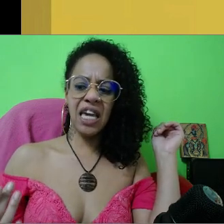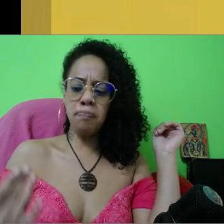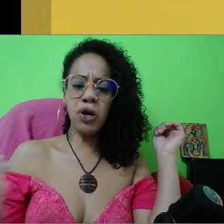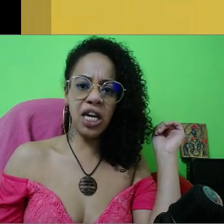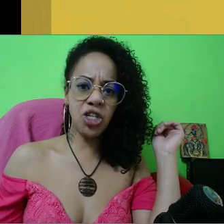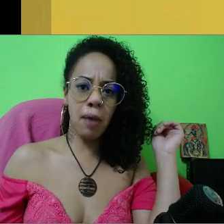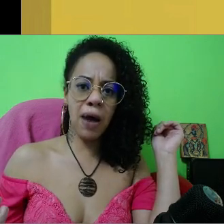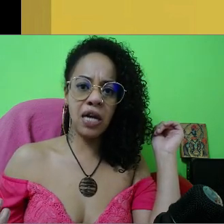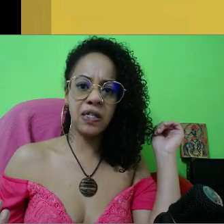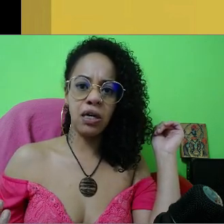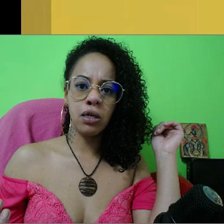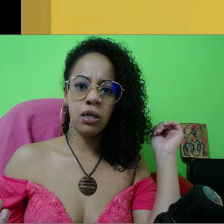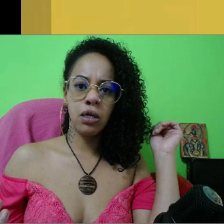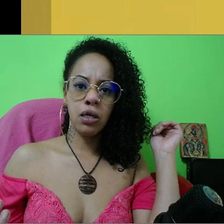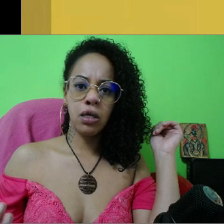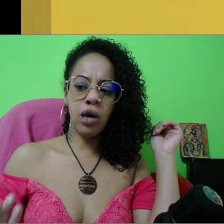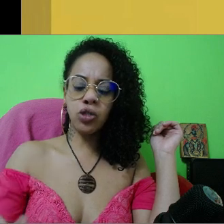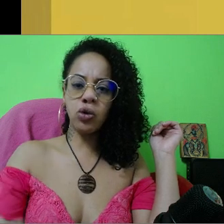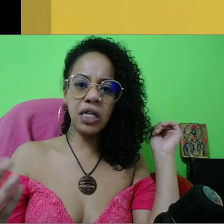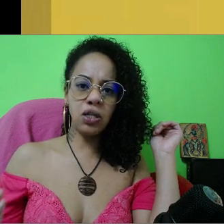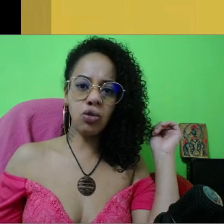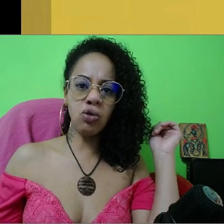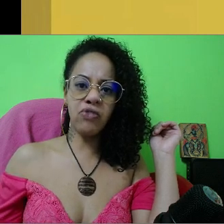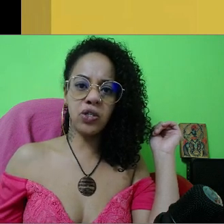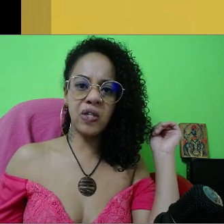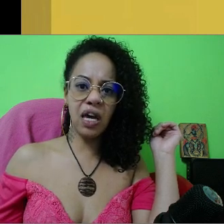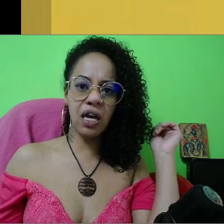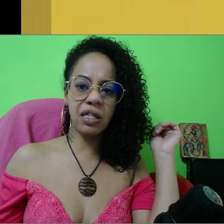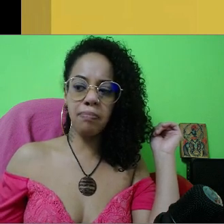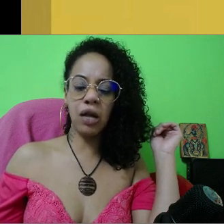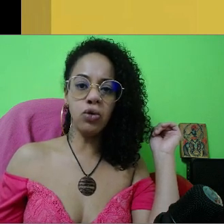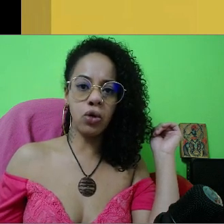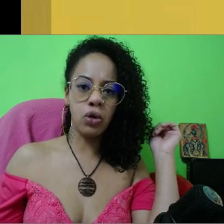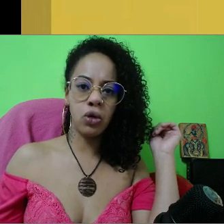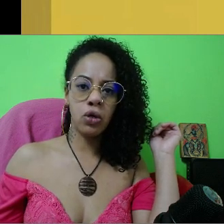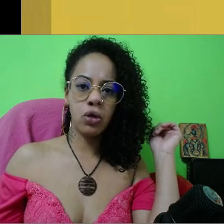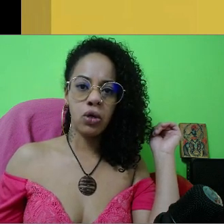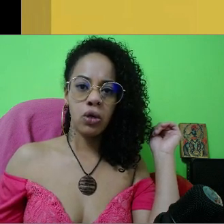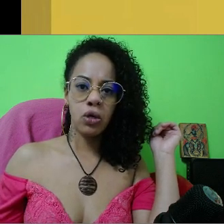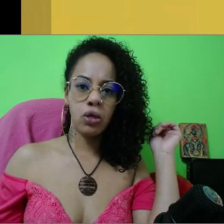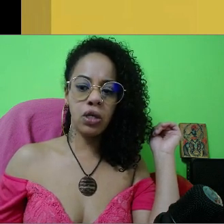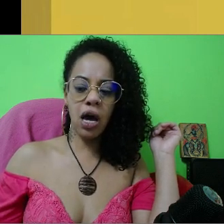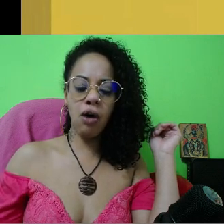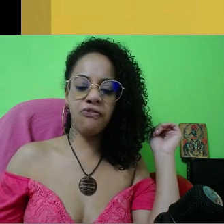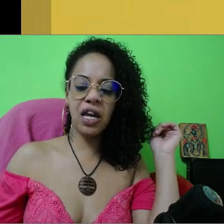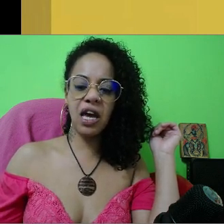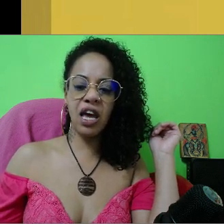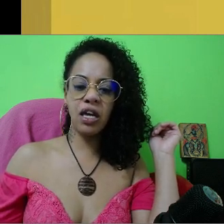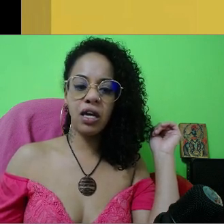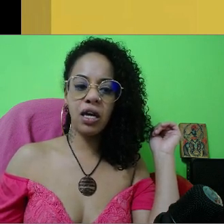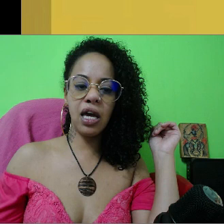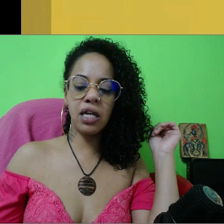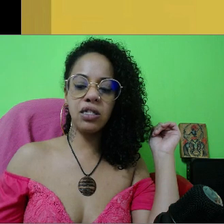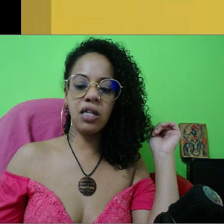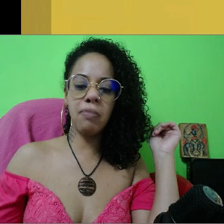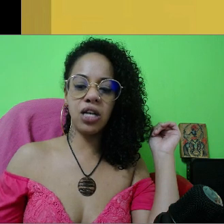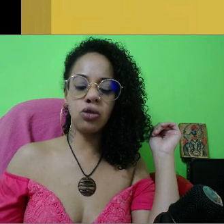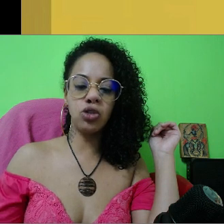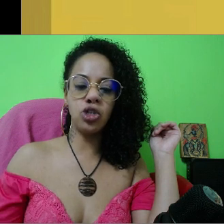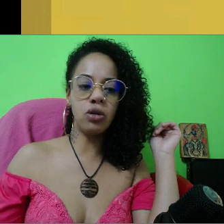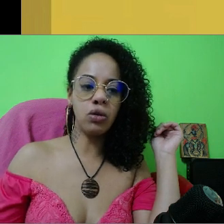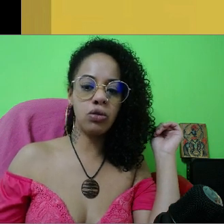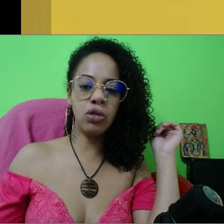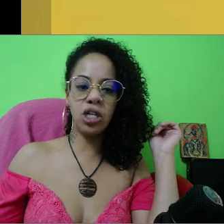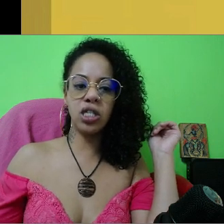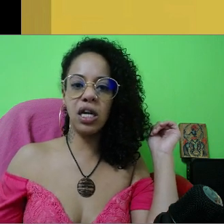relevante que política parça eu escureci tudo com você tá maluco não farei esse